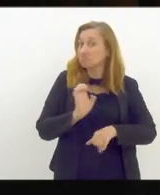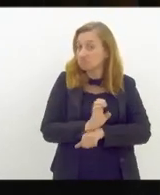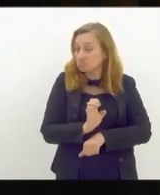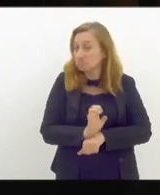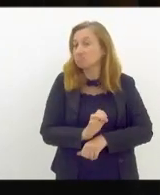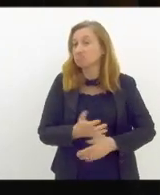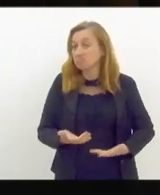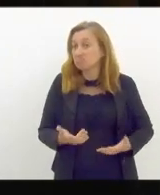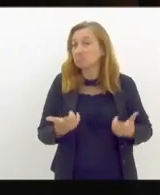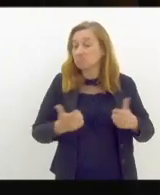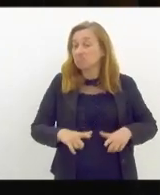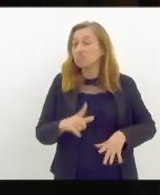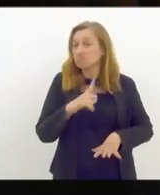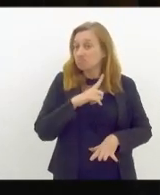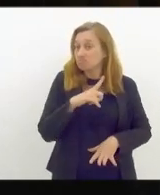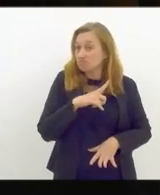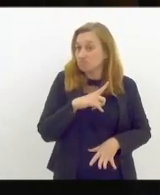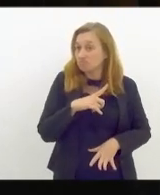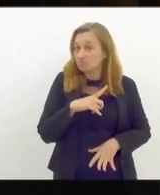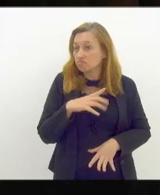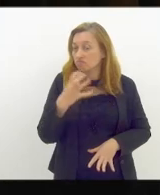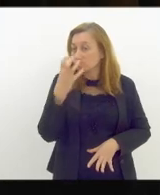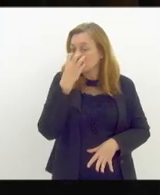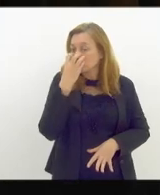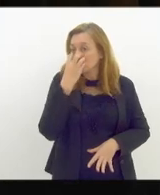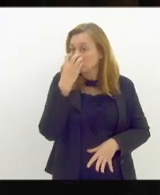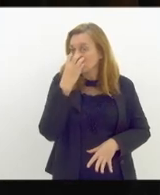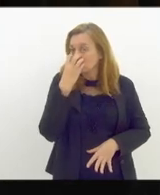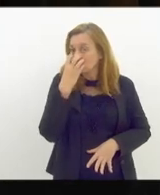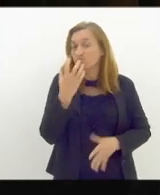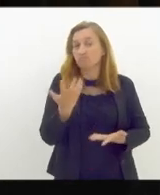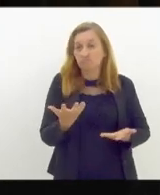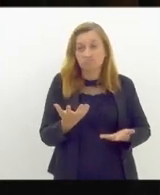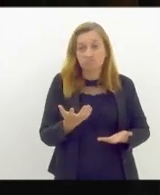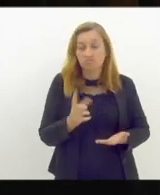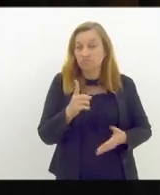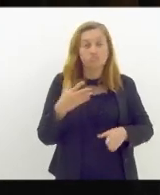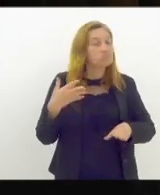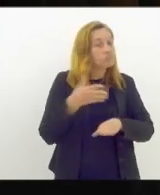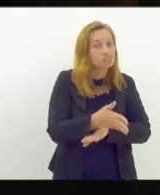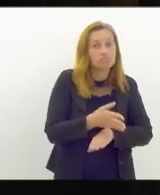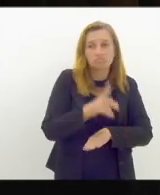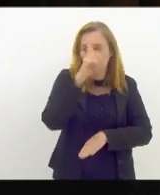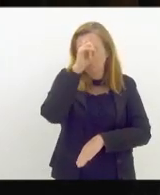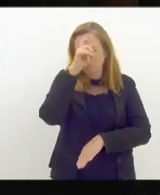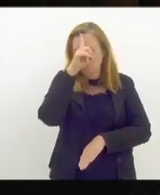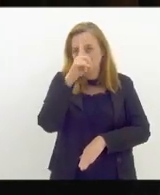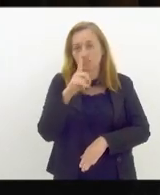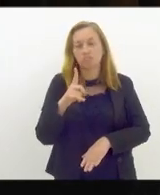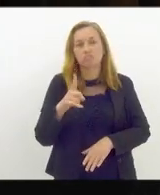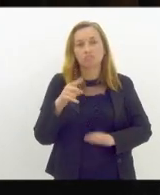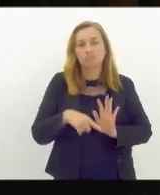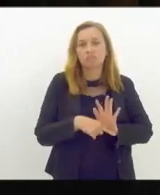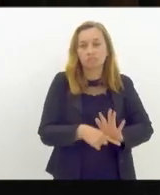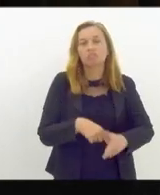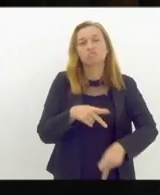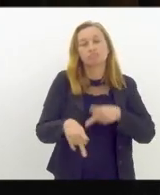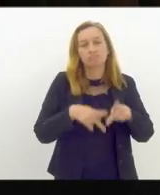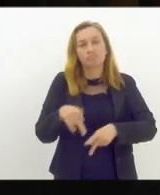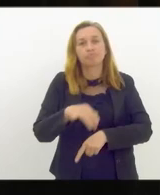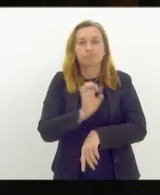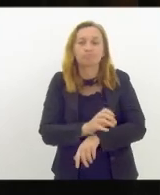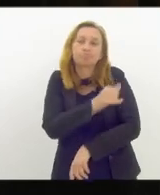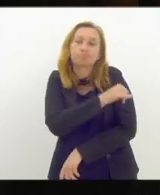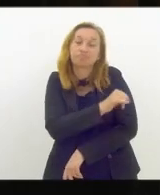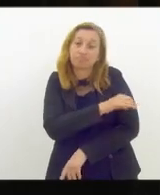Saúde, onde tivemos respiradores superfaturados que não chegaram para o socorro da população do Estado do Rio de